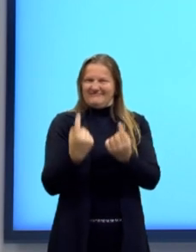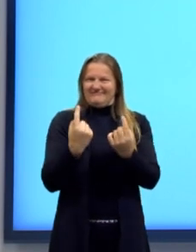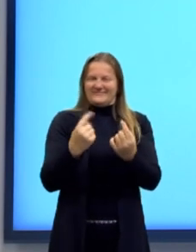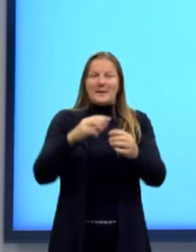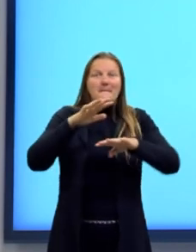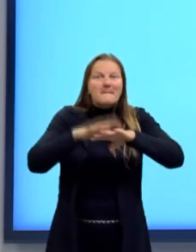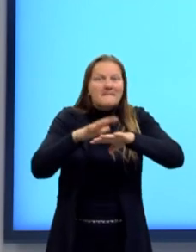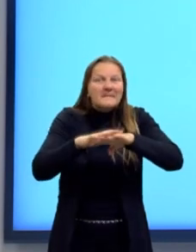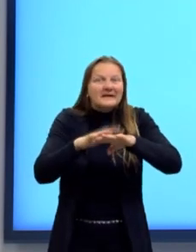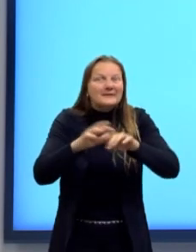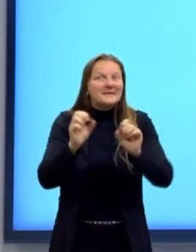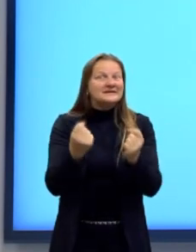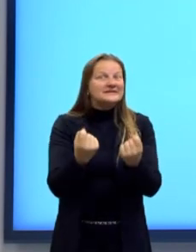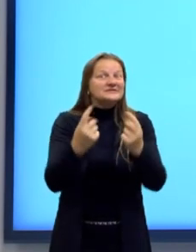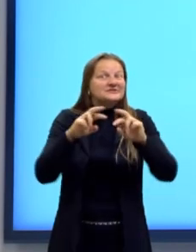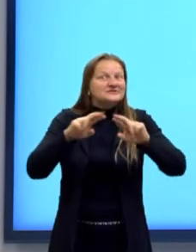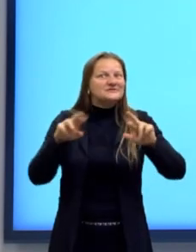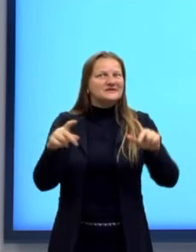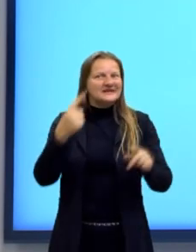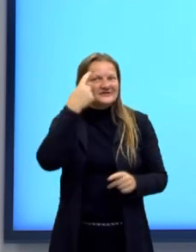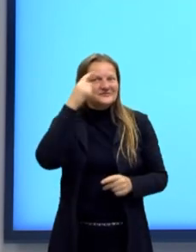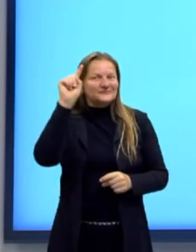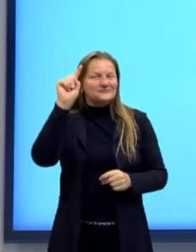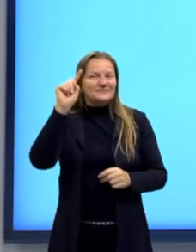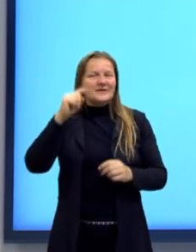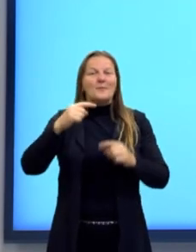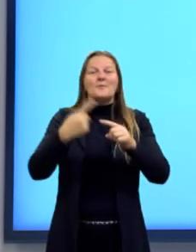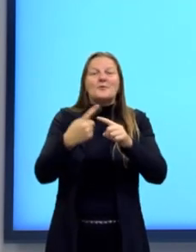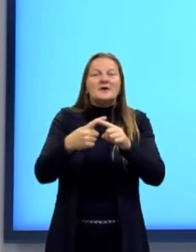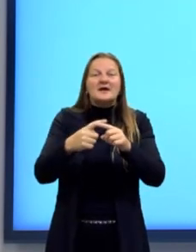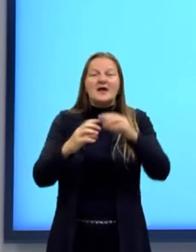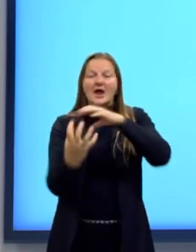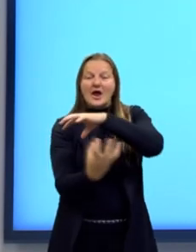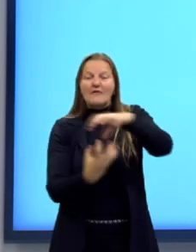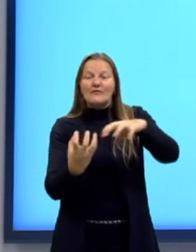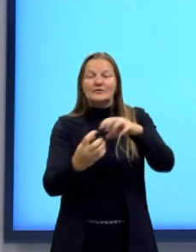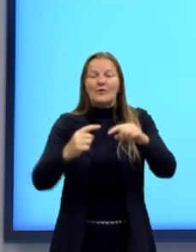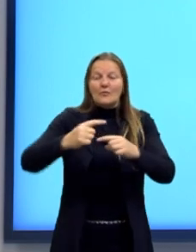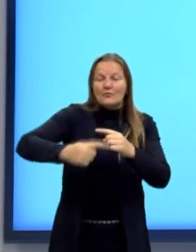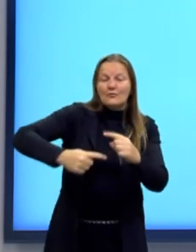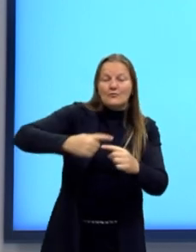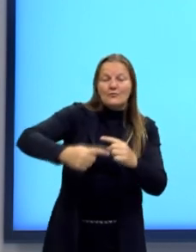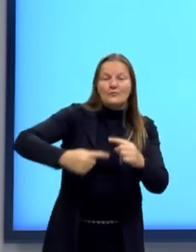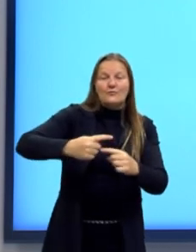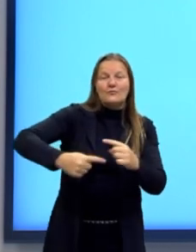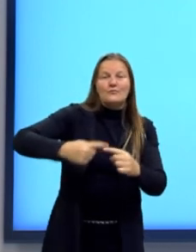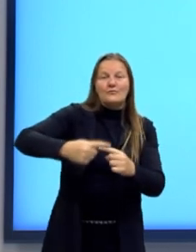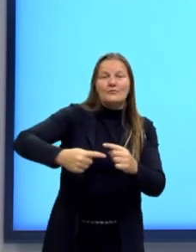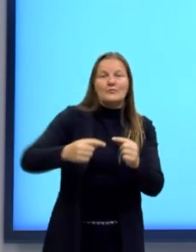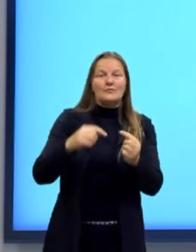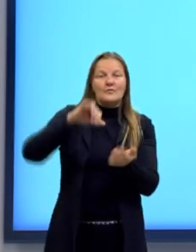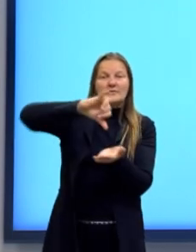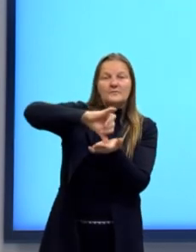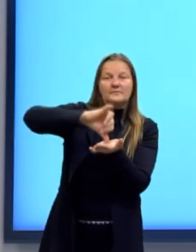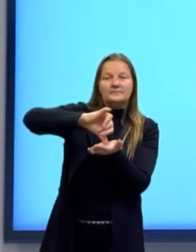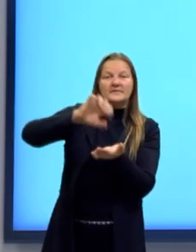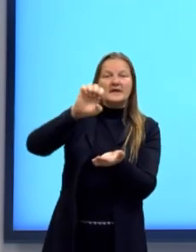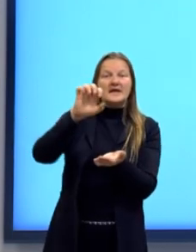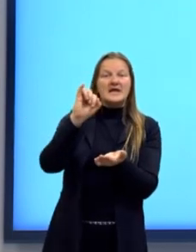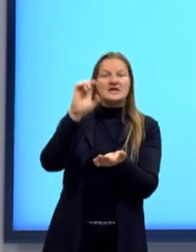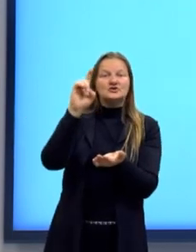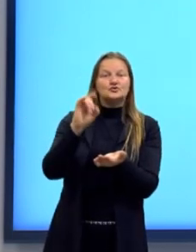revolução nos remete a ideia de algo diretório ao redor de um eixo o qual chamamos de eixo